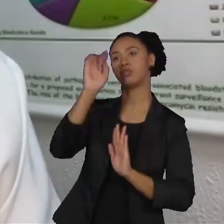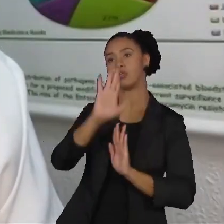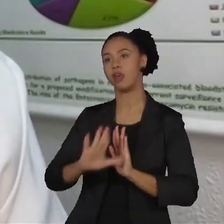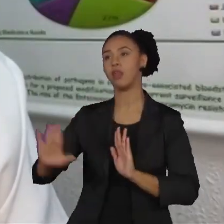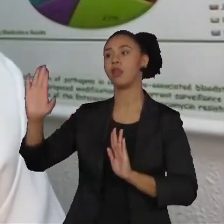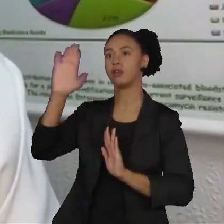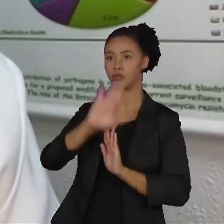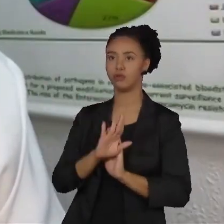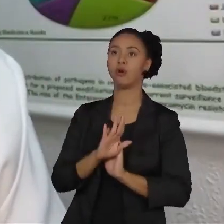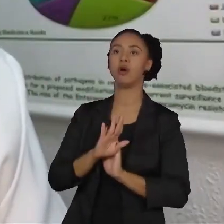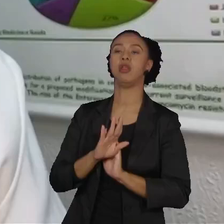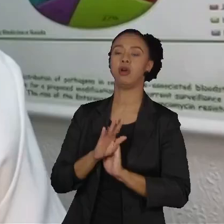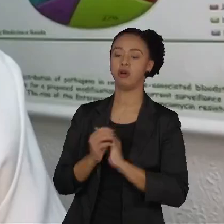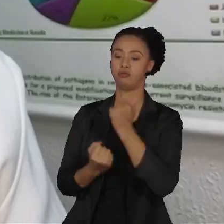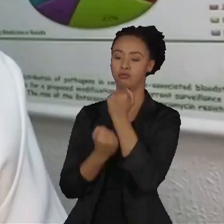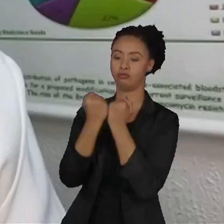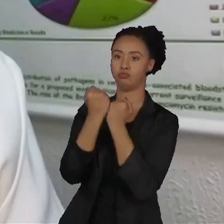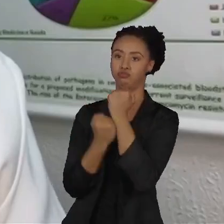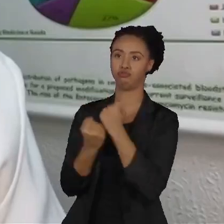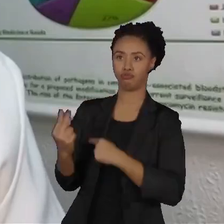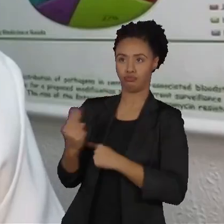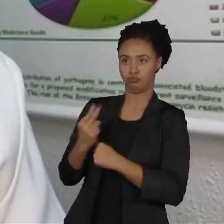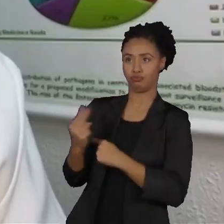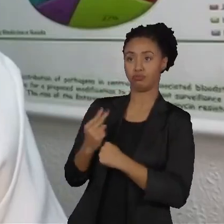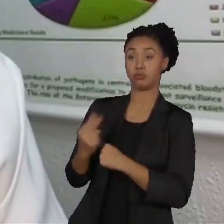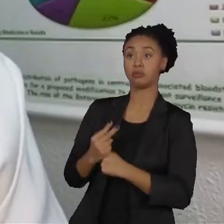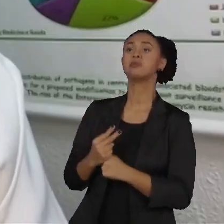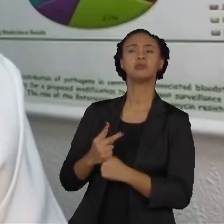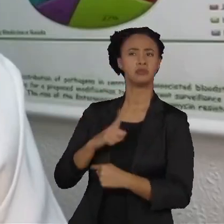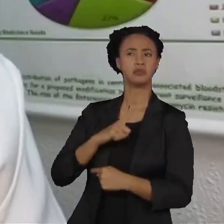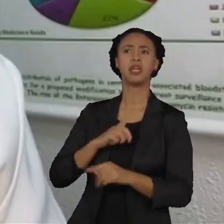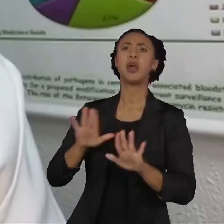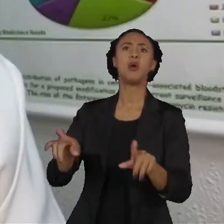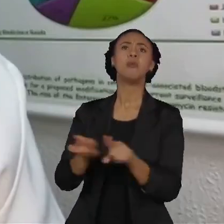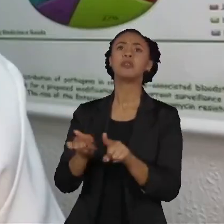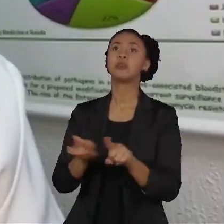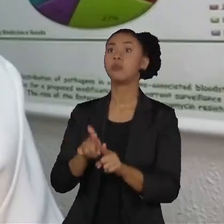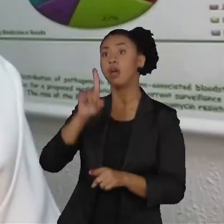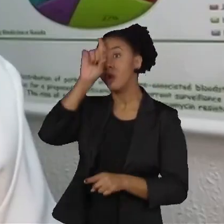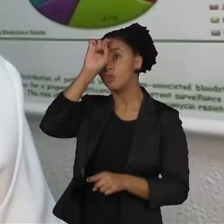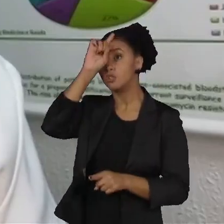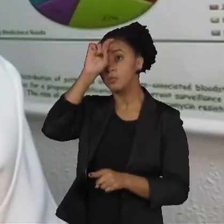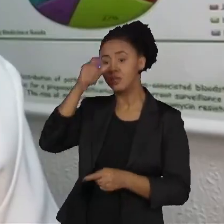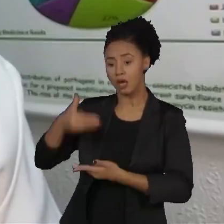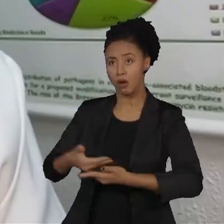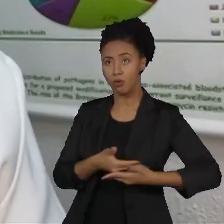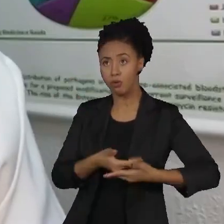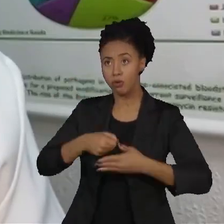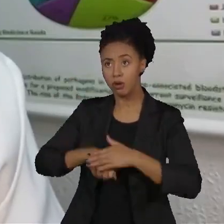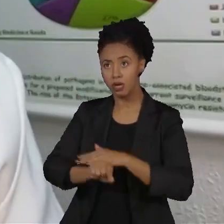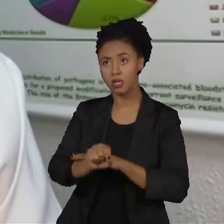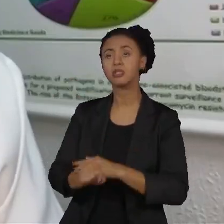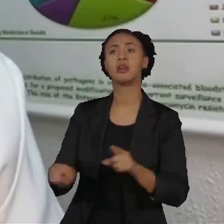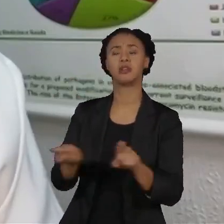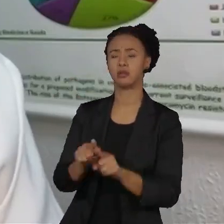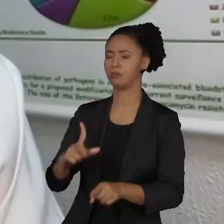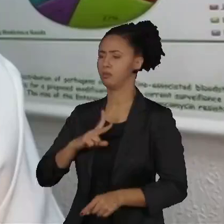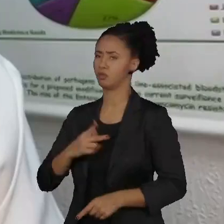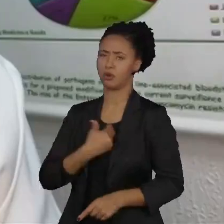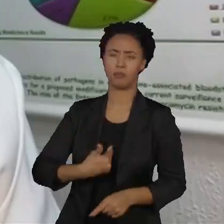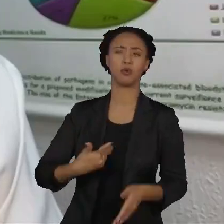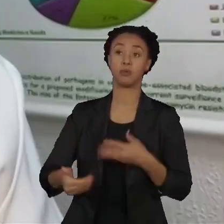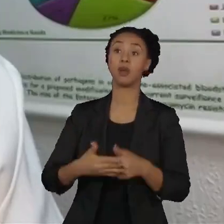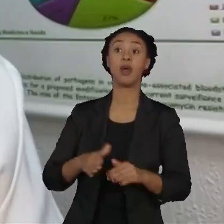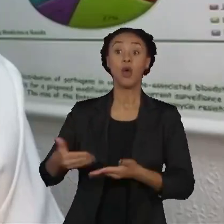Sistema Único de Saúde, mas também é oferecido, nas maternidades públicas e particulares. A criança deve